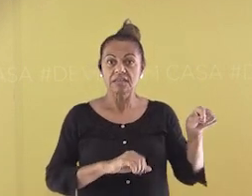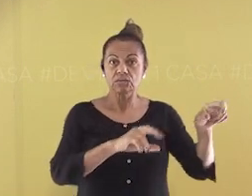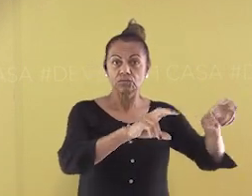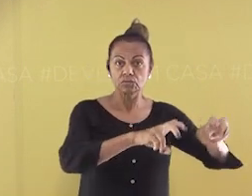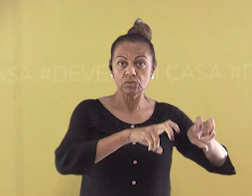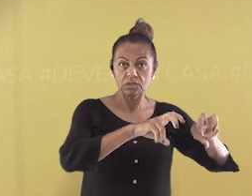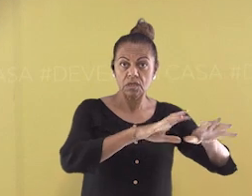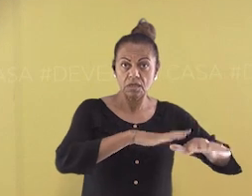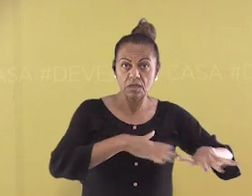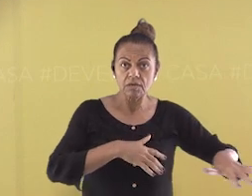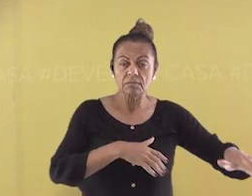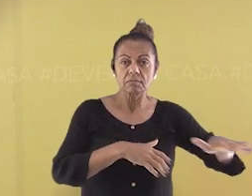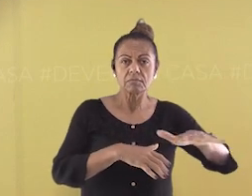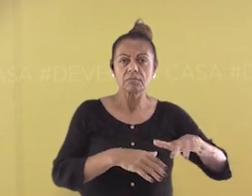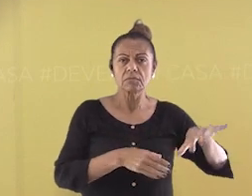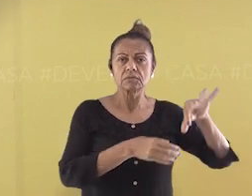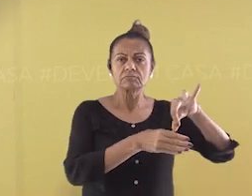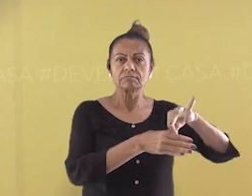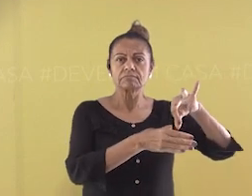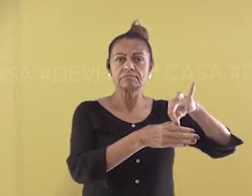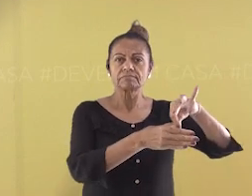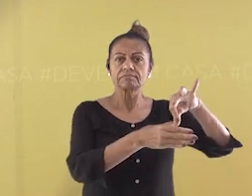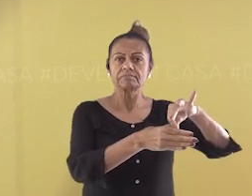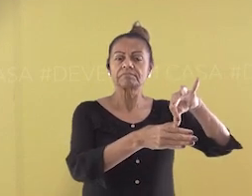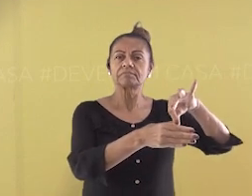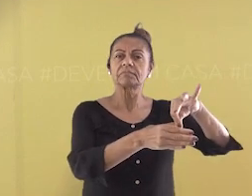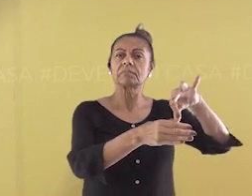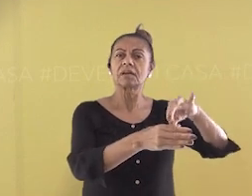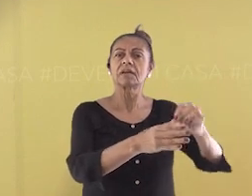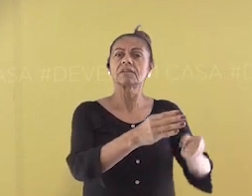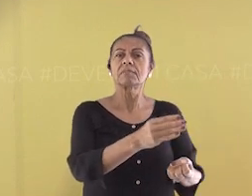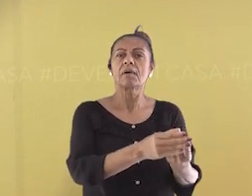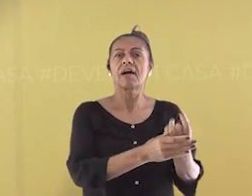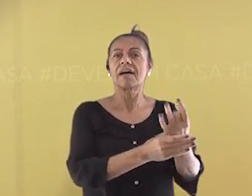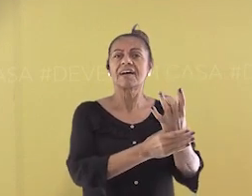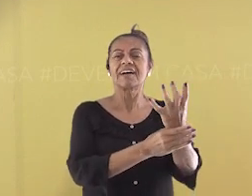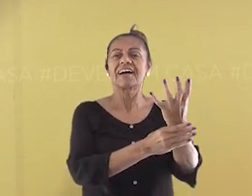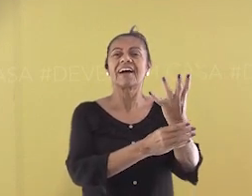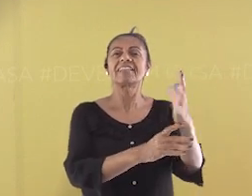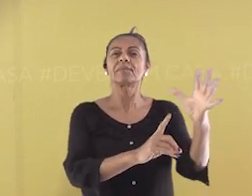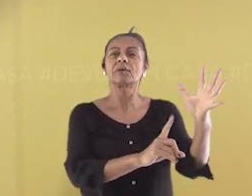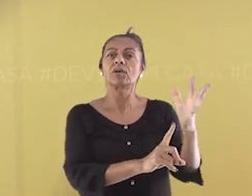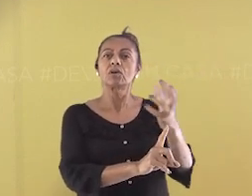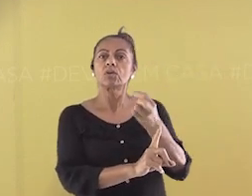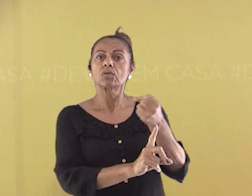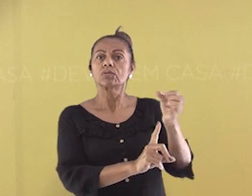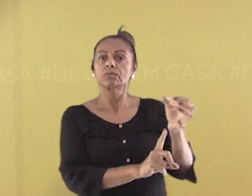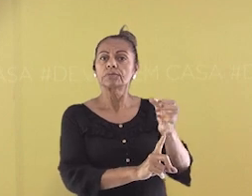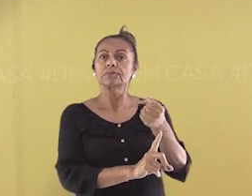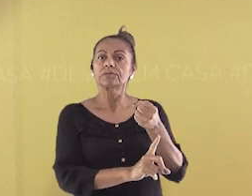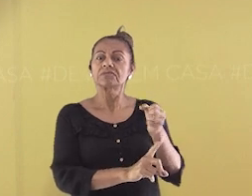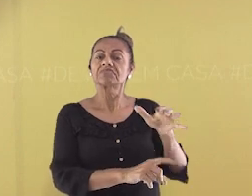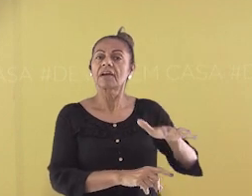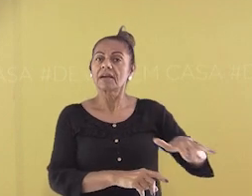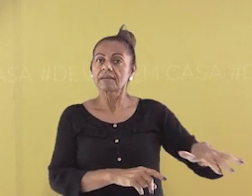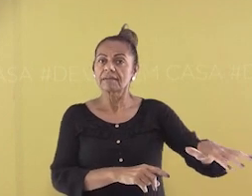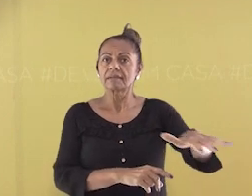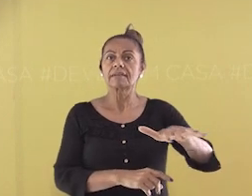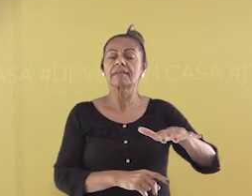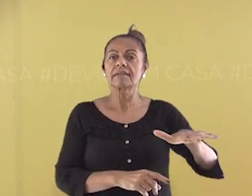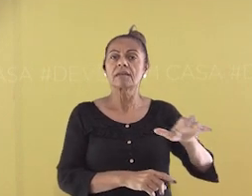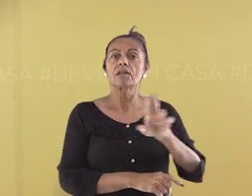onde a plantação, o cultivo e a colheita dos alimentos acontecem. Essas atividades